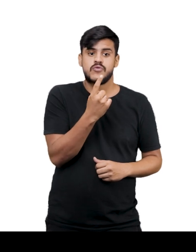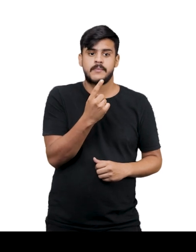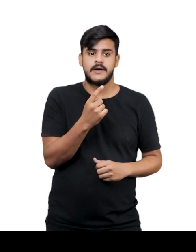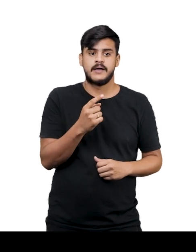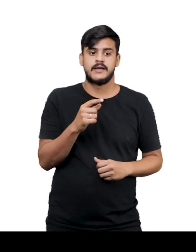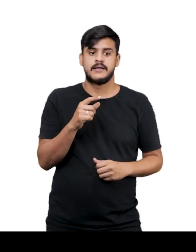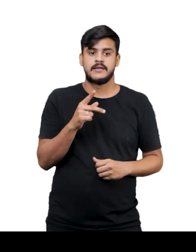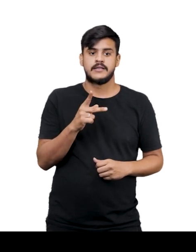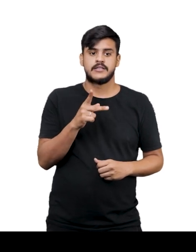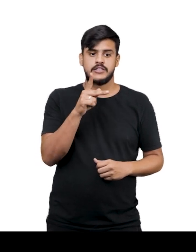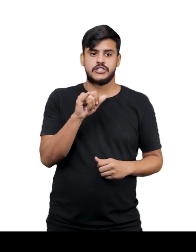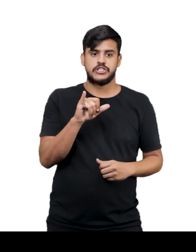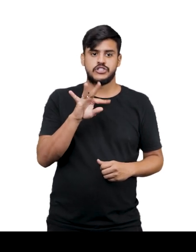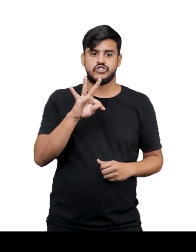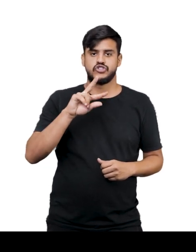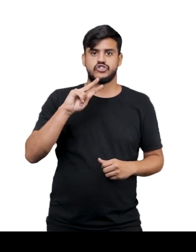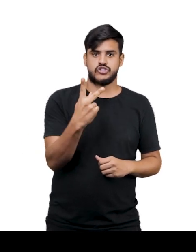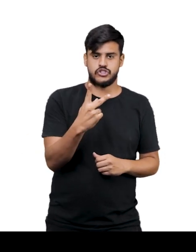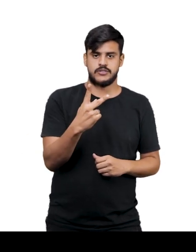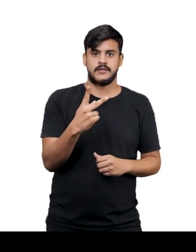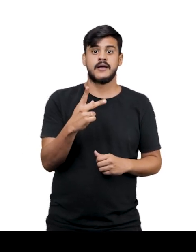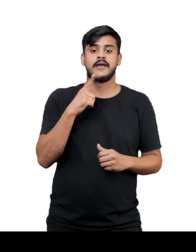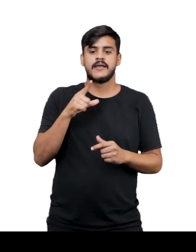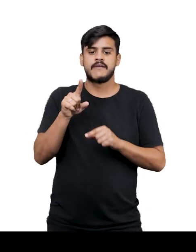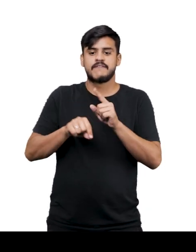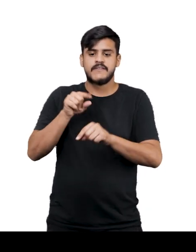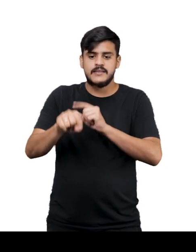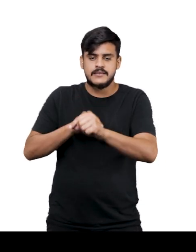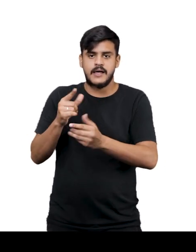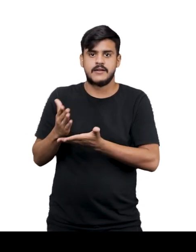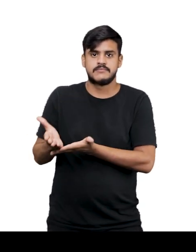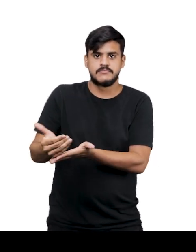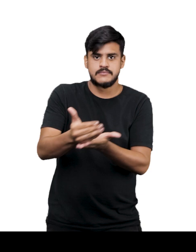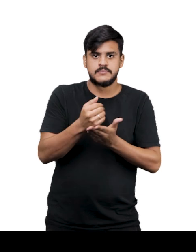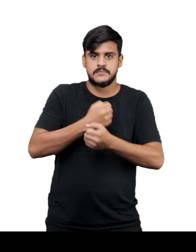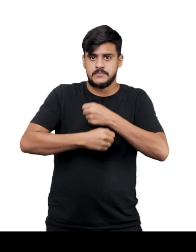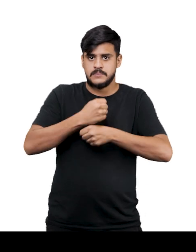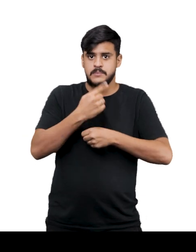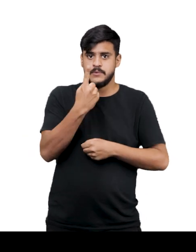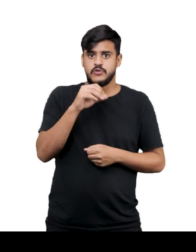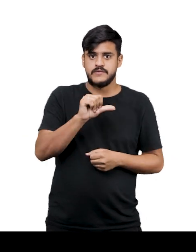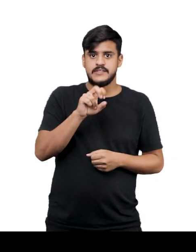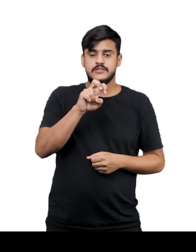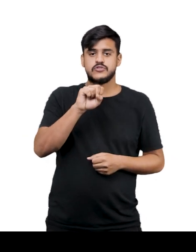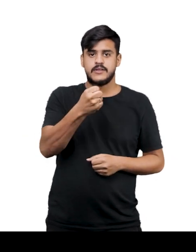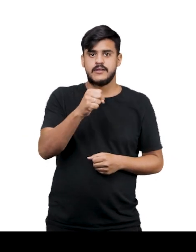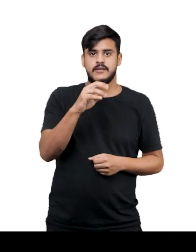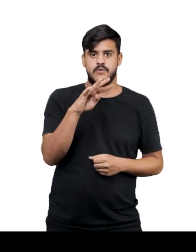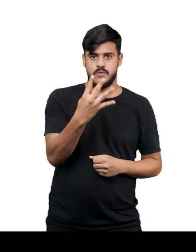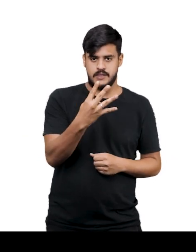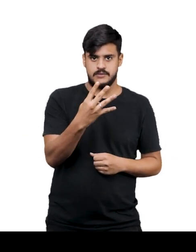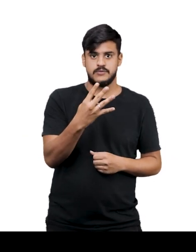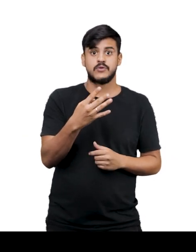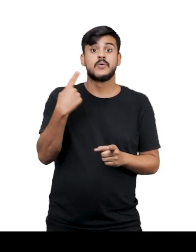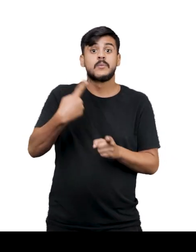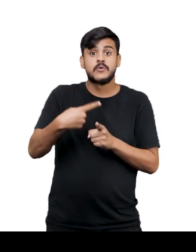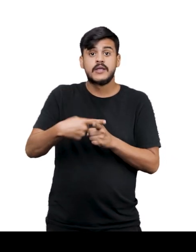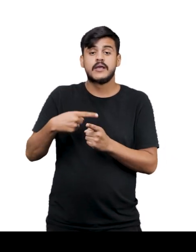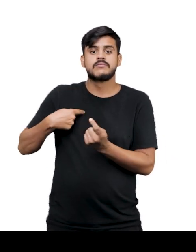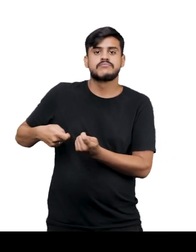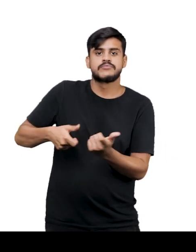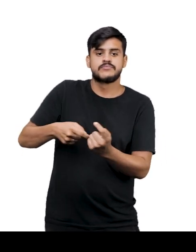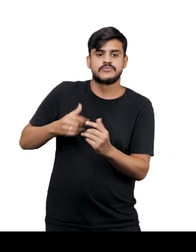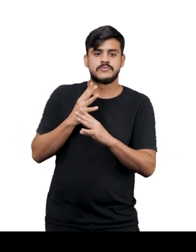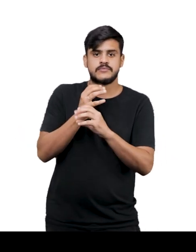Entre elas, a irreverente Kitsch, um pequeno inventário do mau gosto, em 1984, que